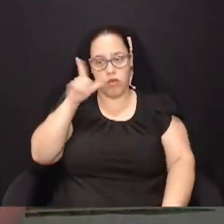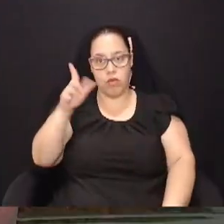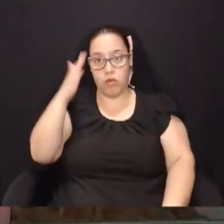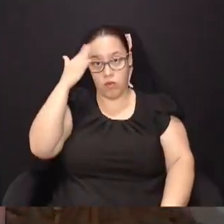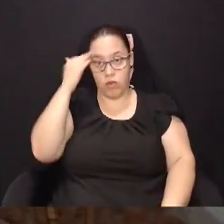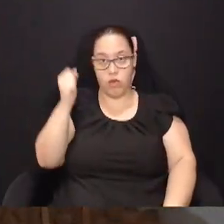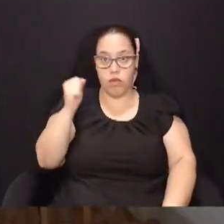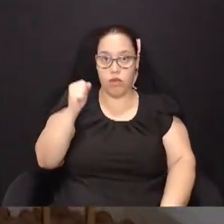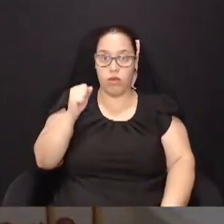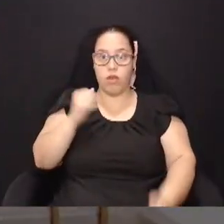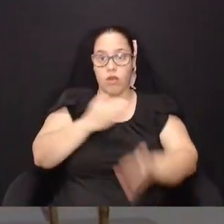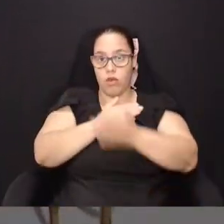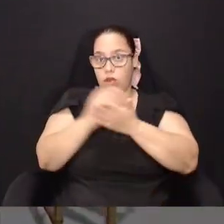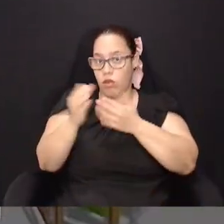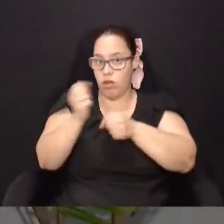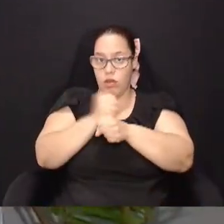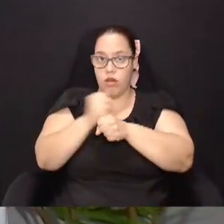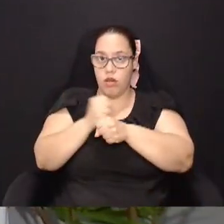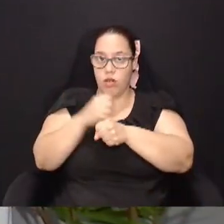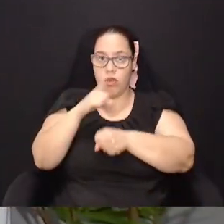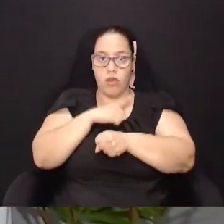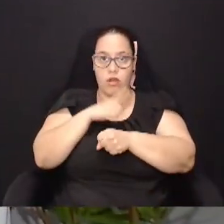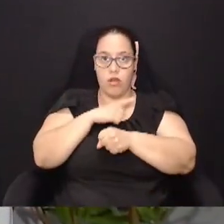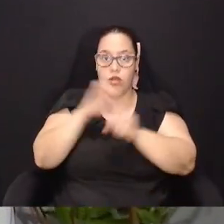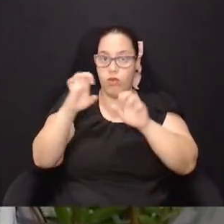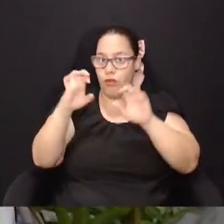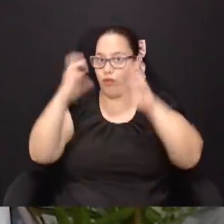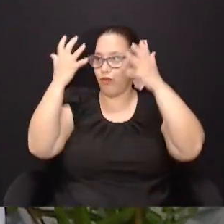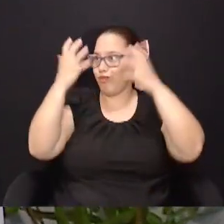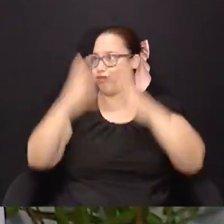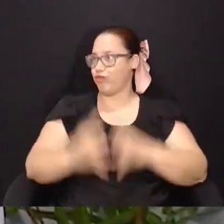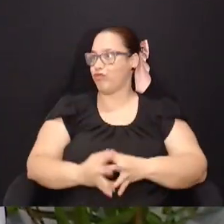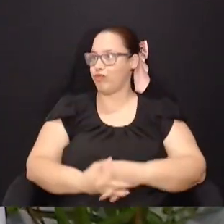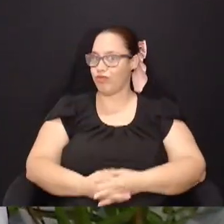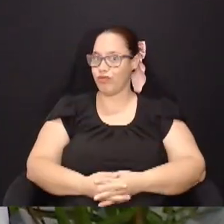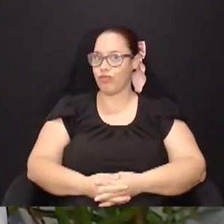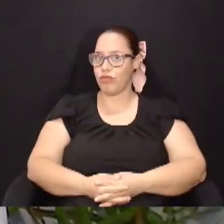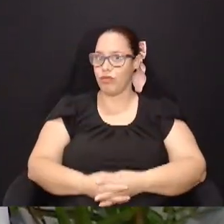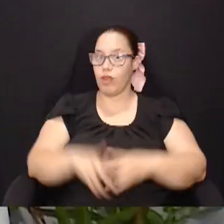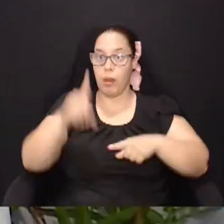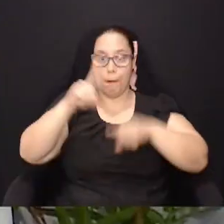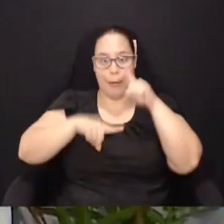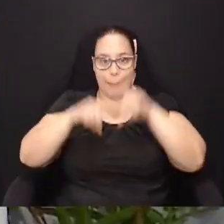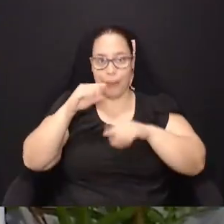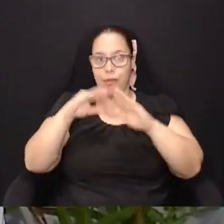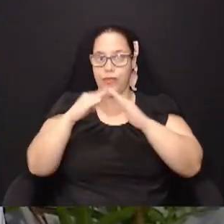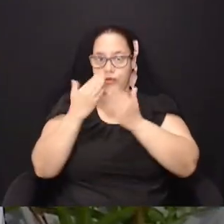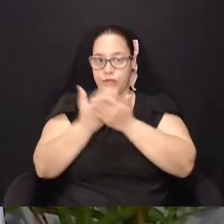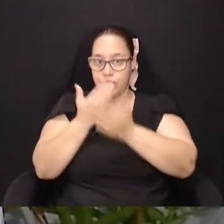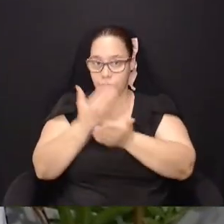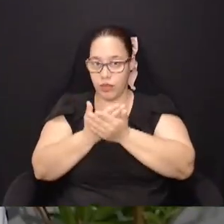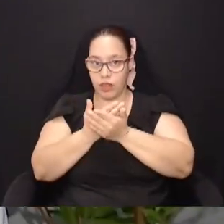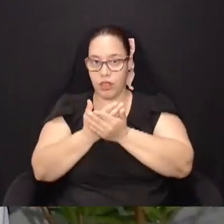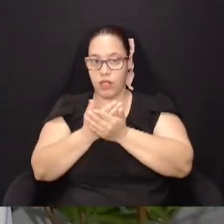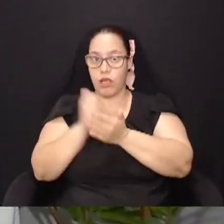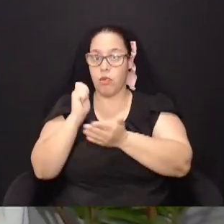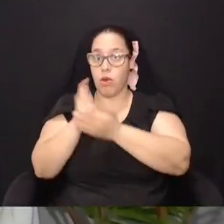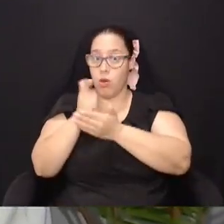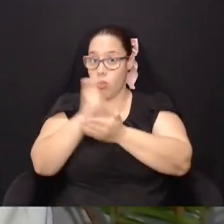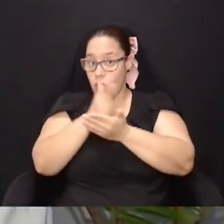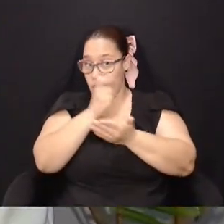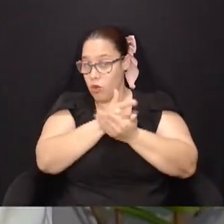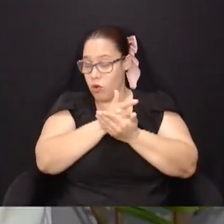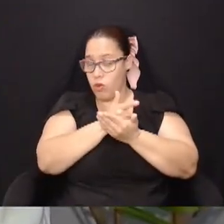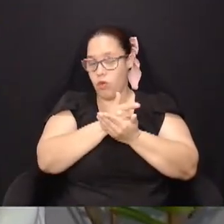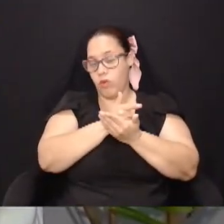de ano tem ali o evento de material escolar, vai precisar comprar esse material. Então, para